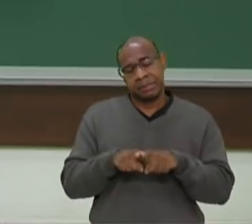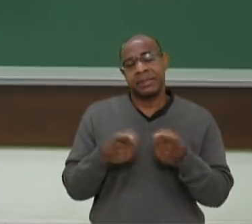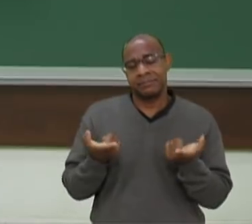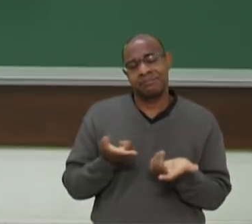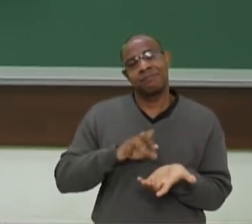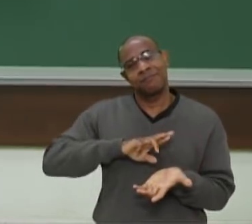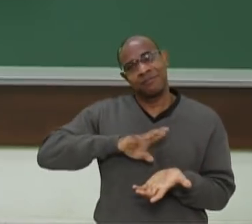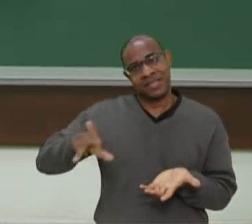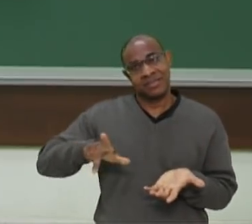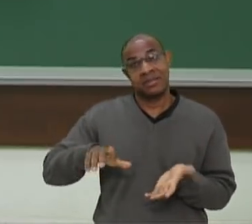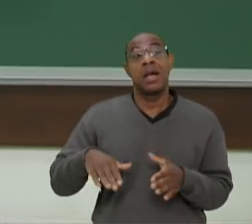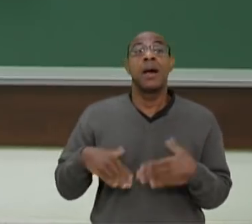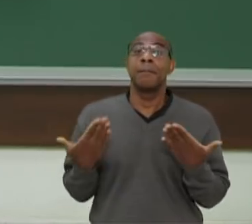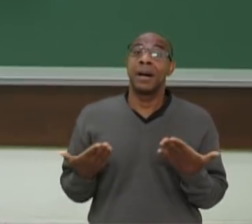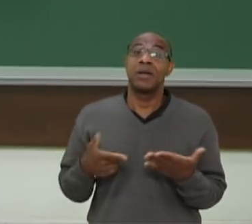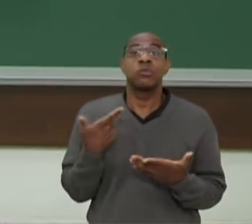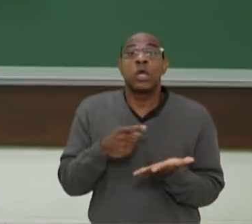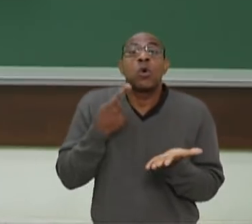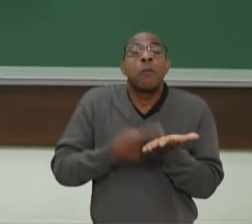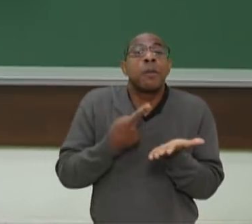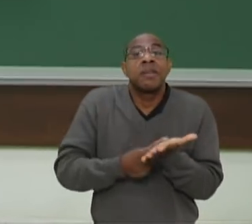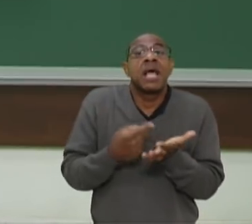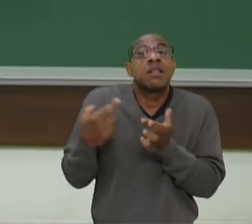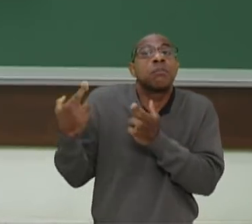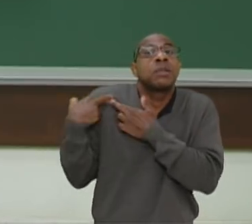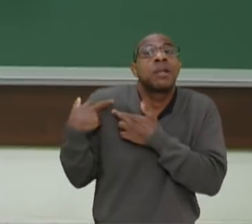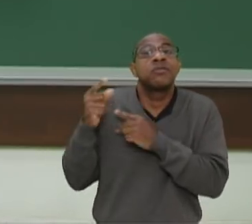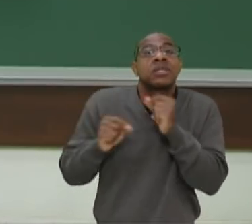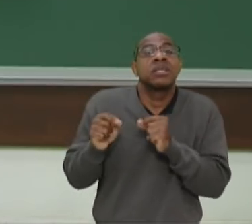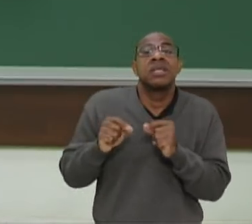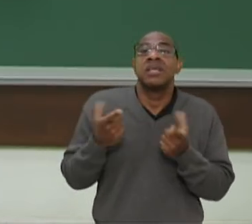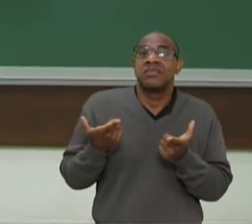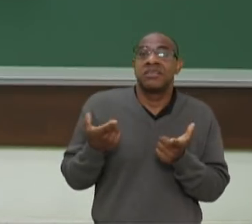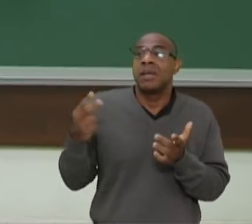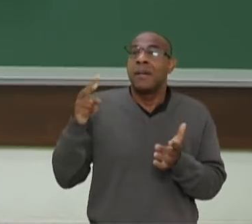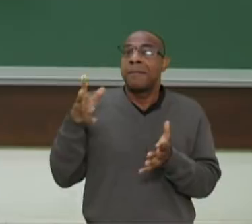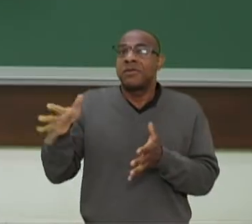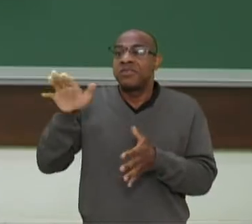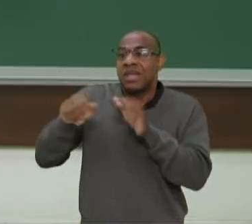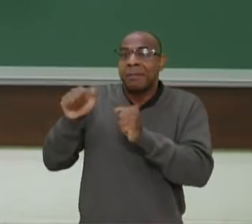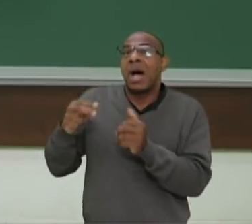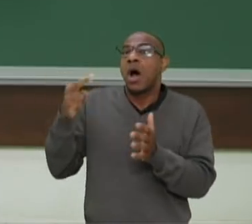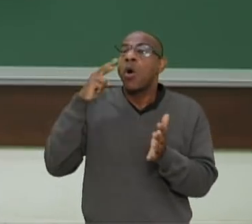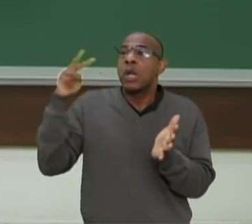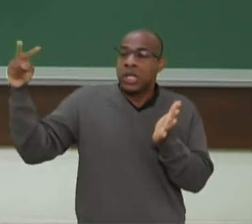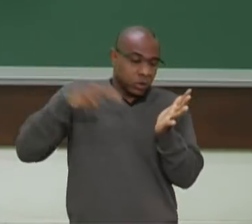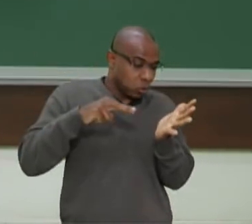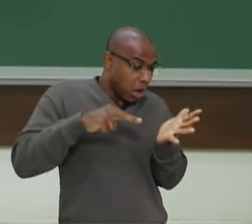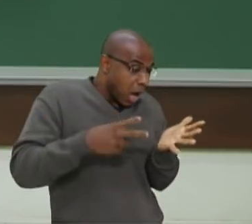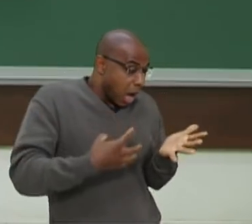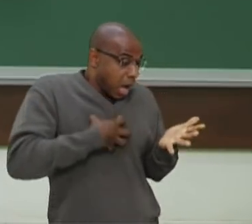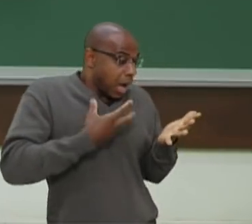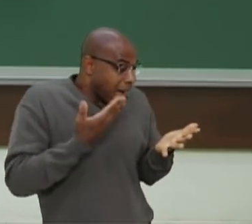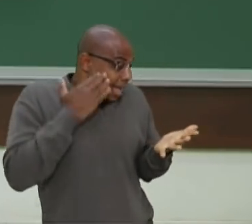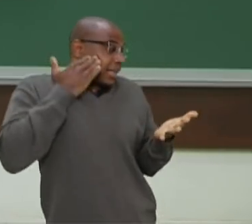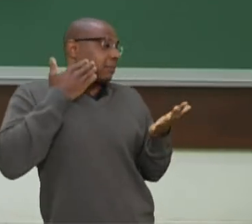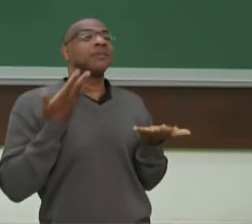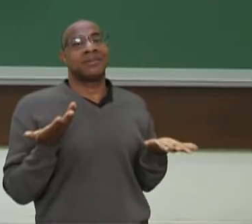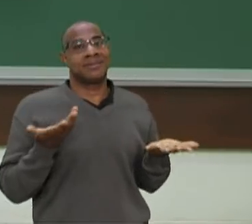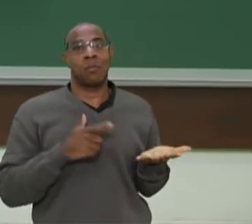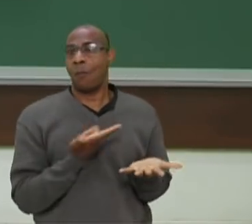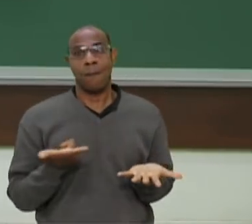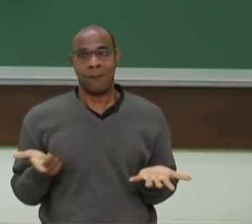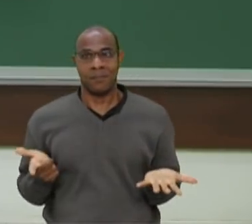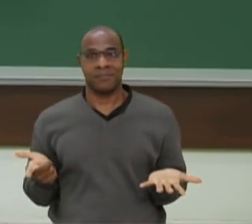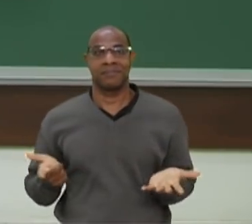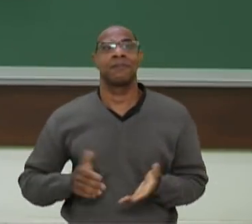trabalhamos, mas ela não tem um compromisso, a responsabilidade de convencer ninguém. Ela e colocou ali, o leitor faz